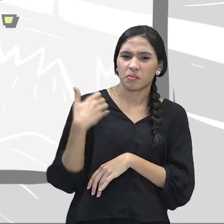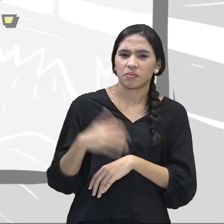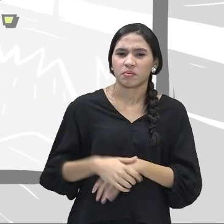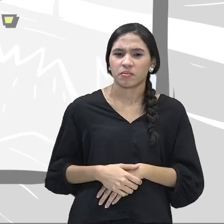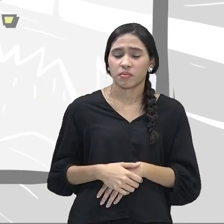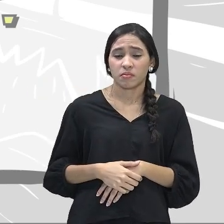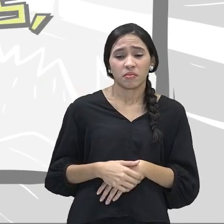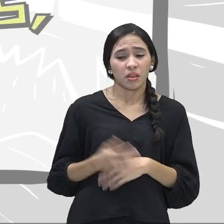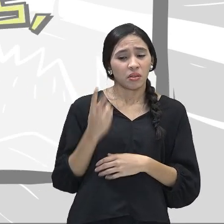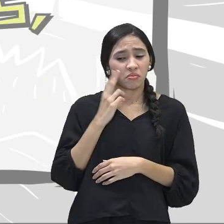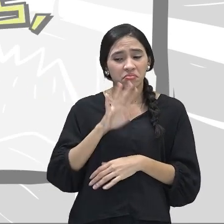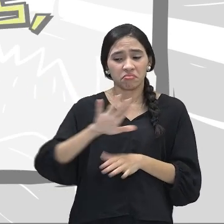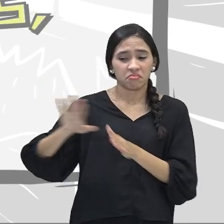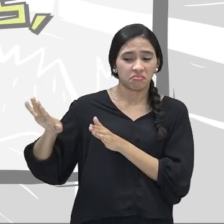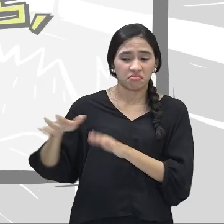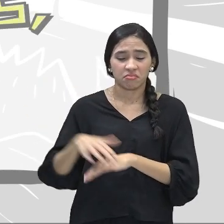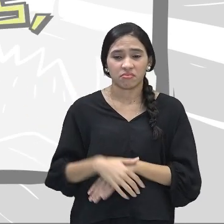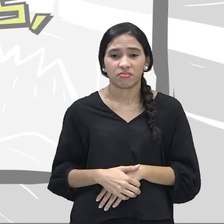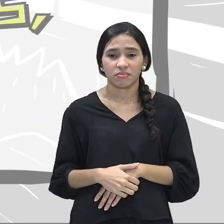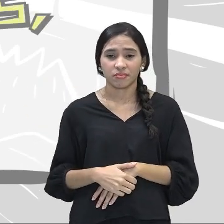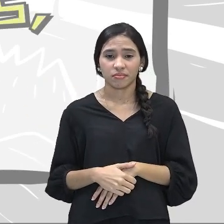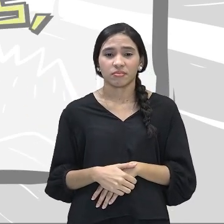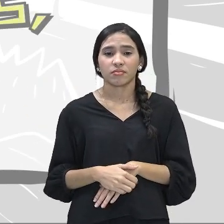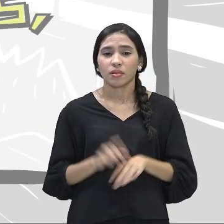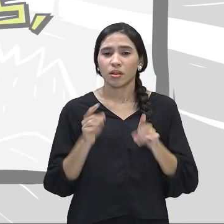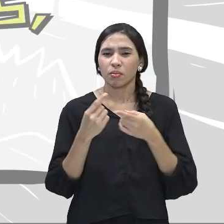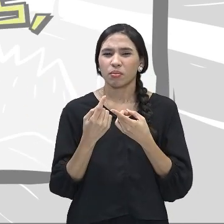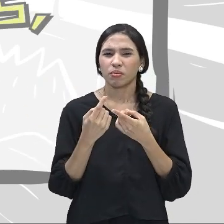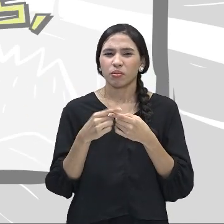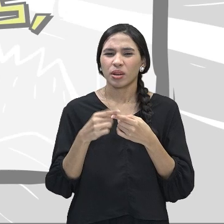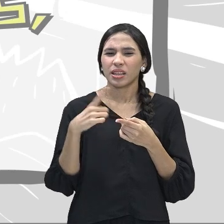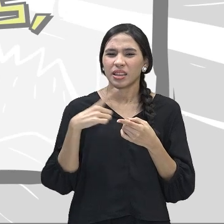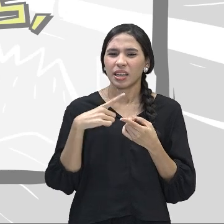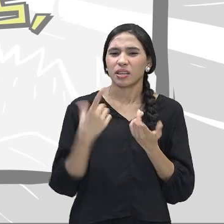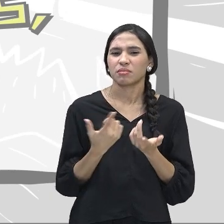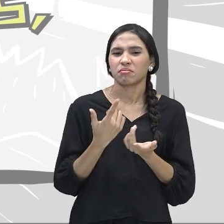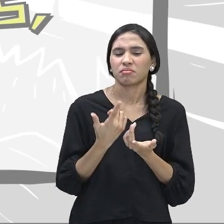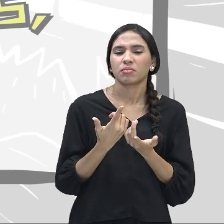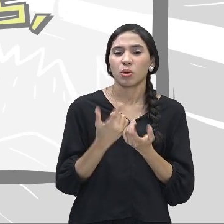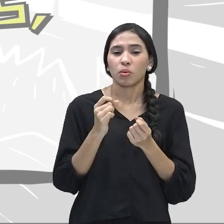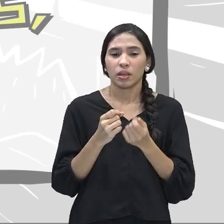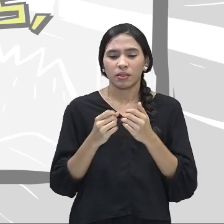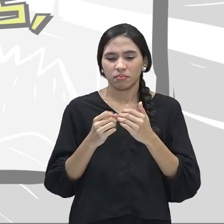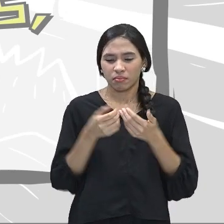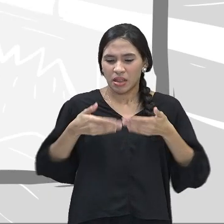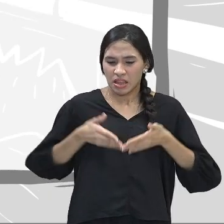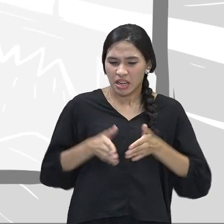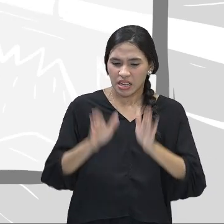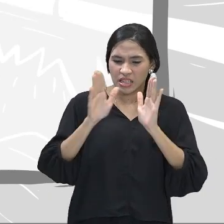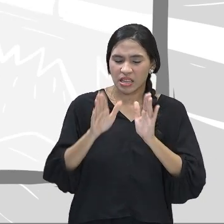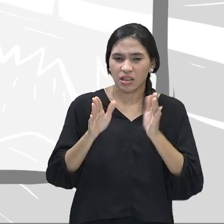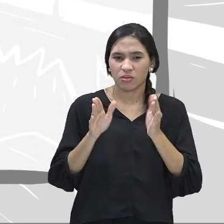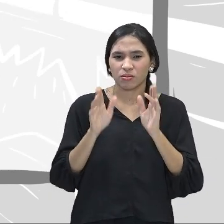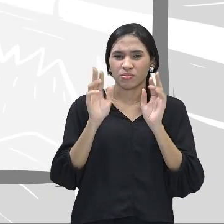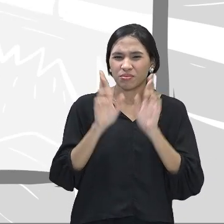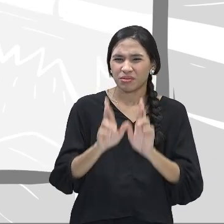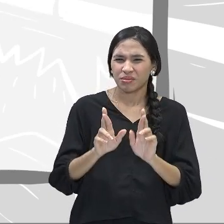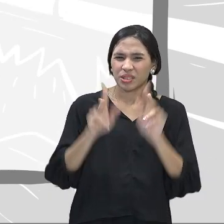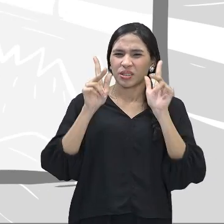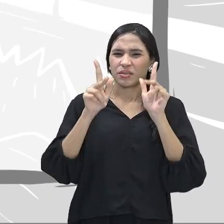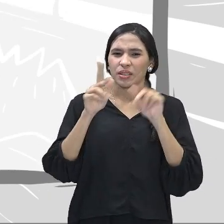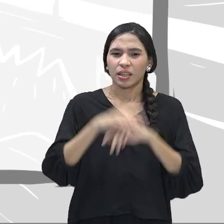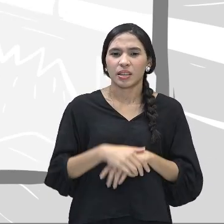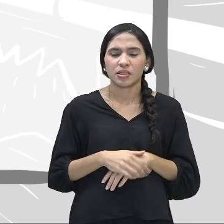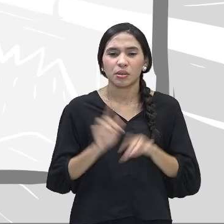não quis avistar. Mesmo que, por defeito como nasceu, arrebitado de beiços, esse figurava